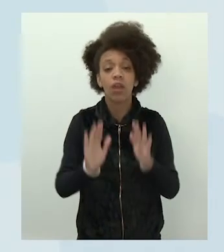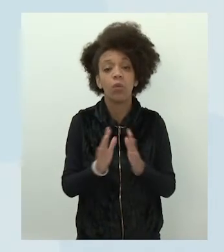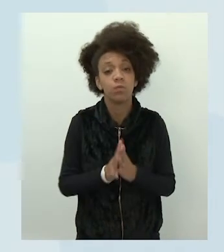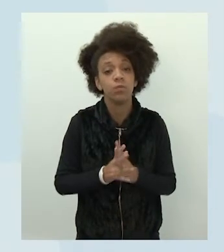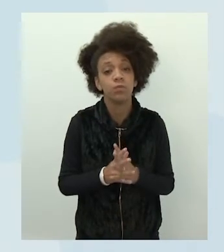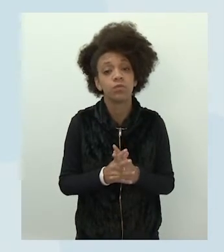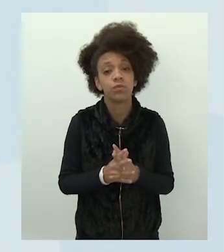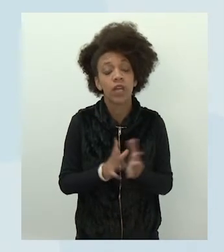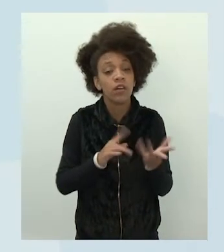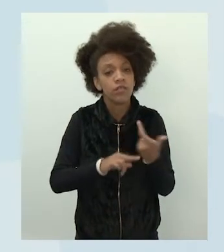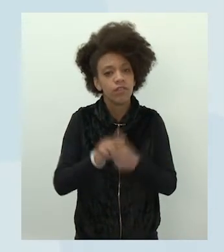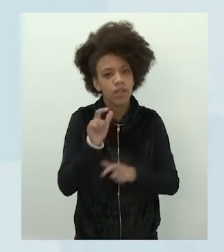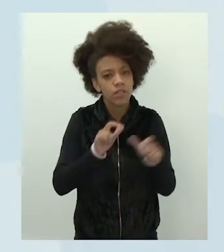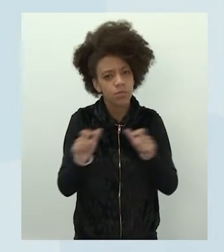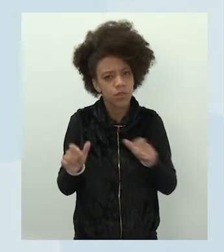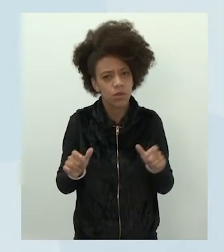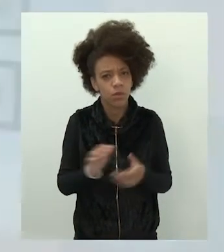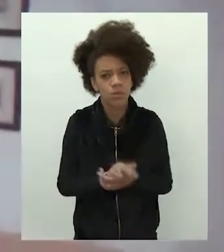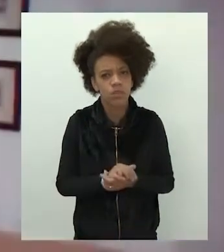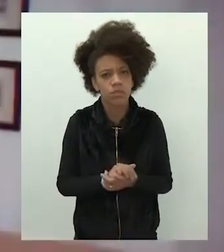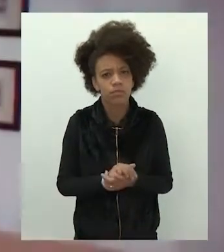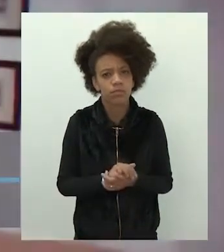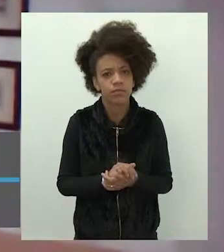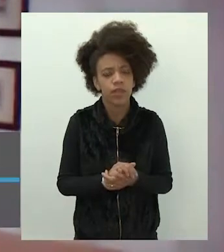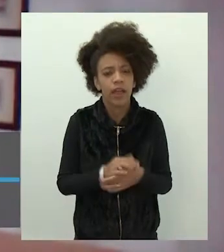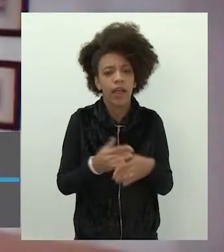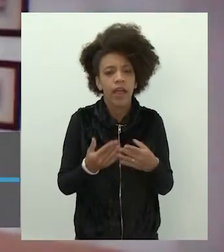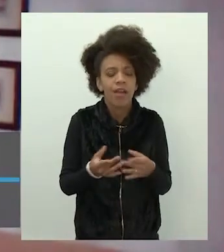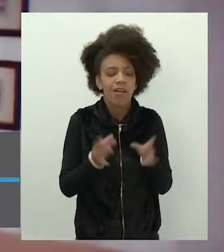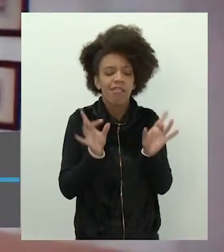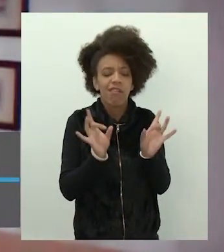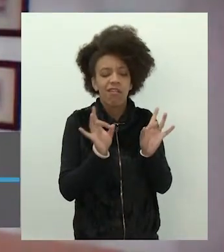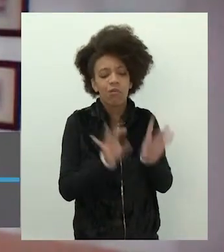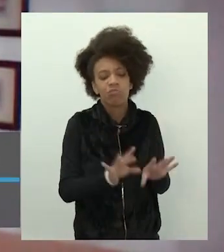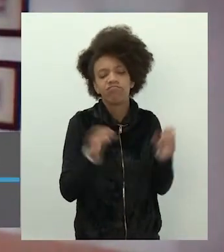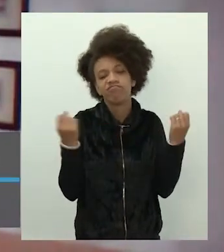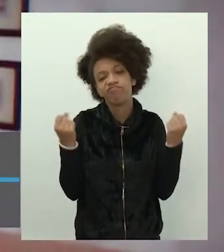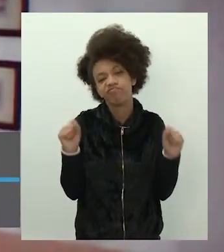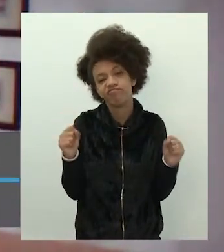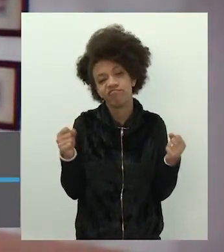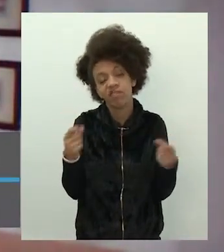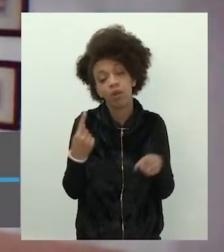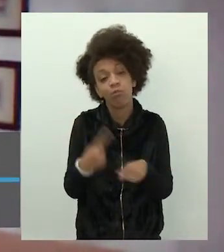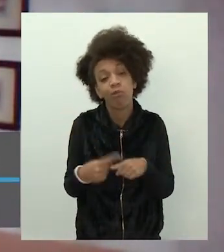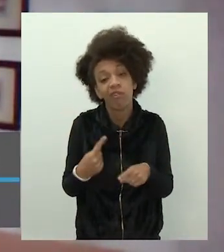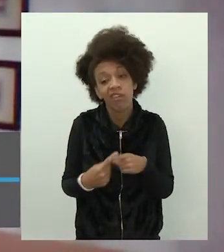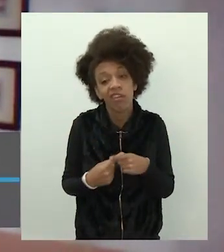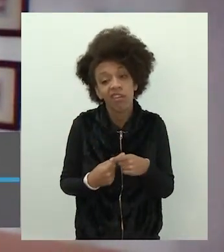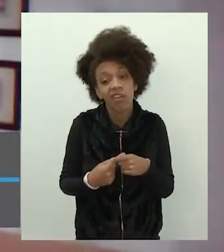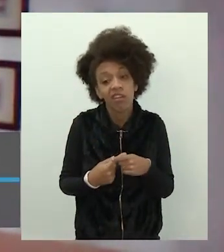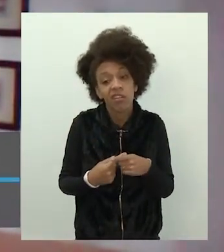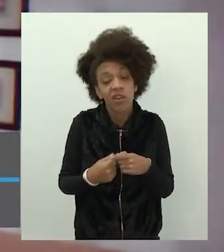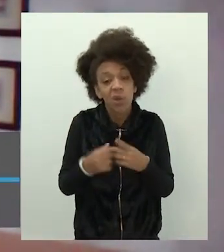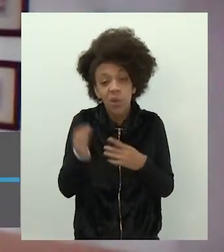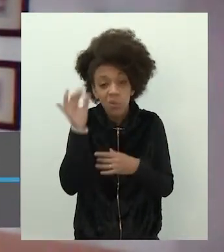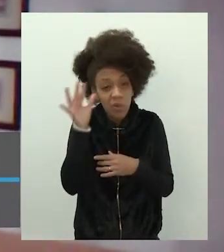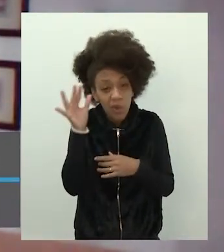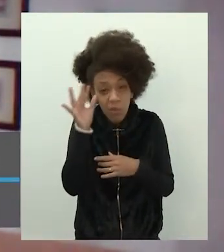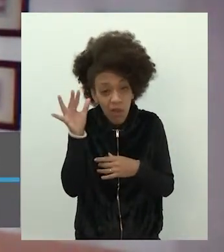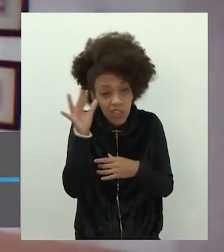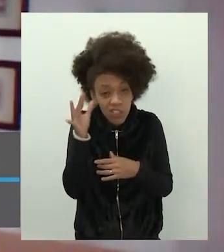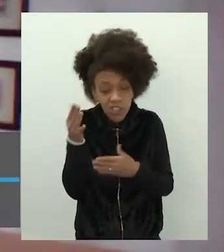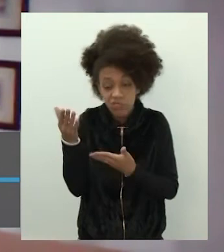muitas pessoas deixam de fazer atividade física porque não se imaginam